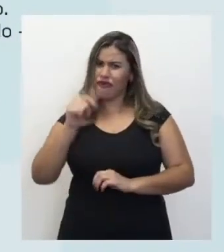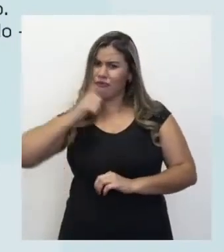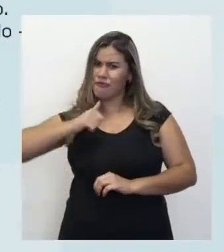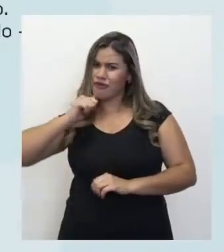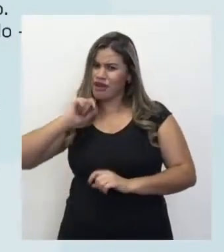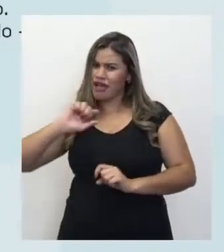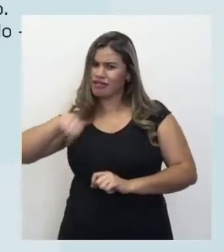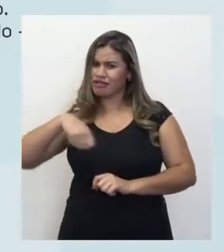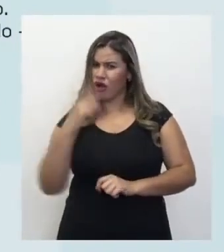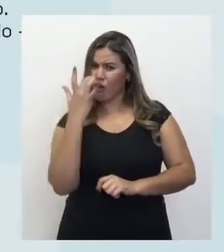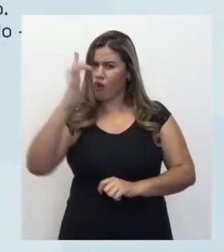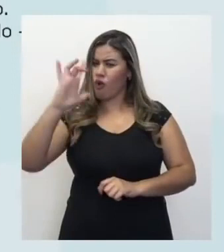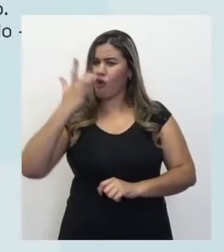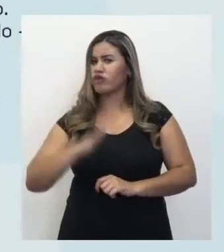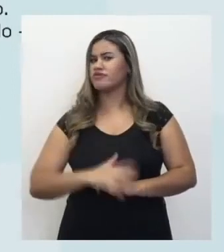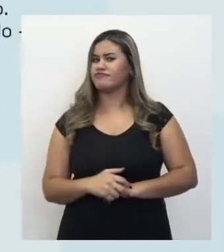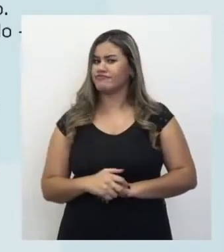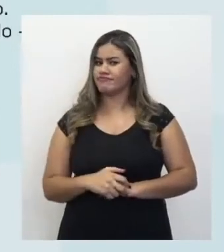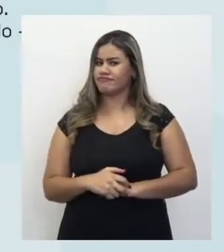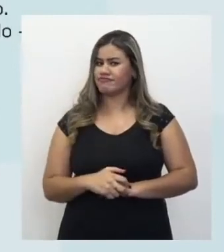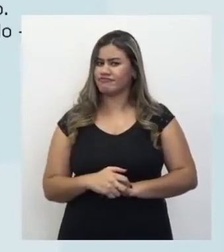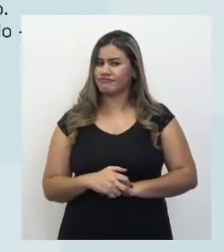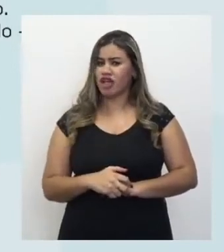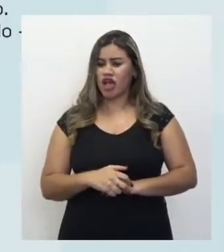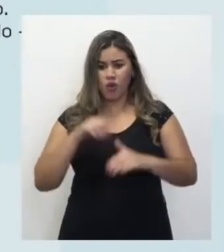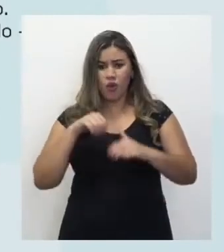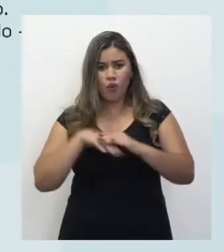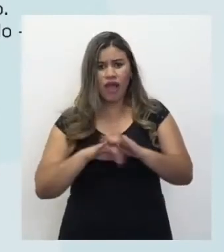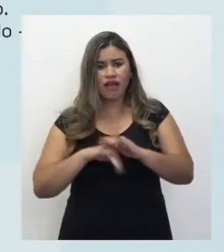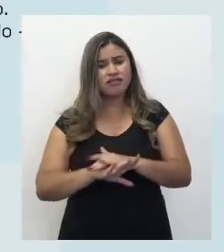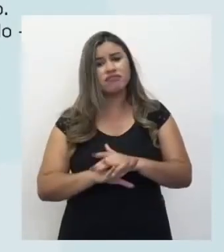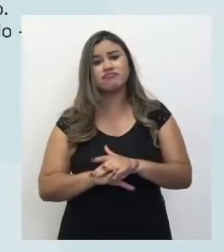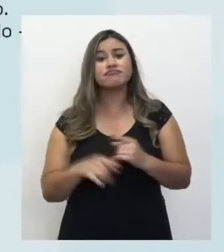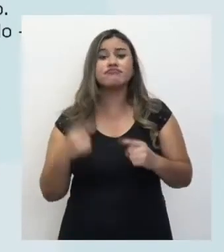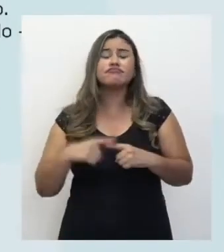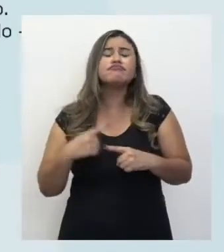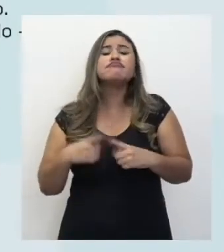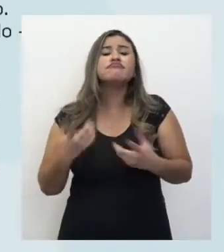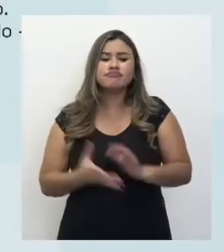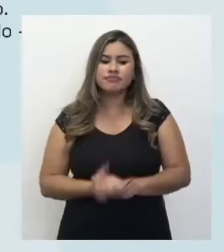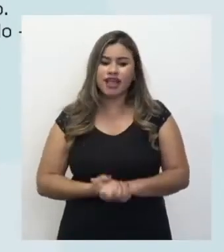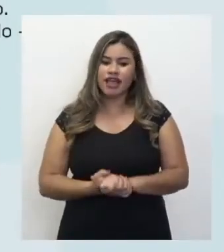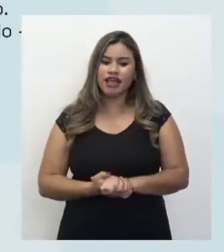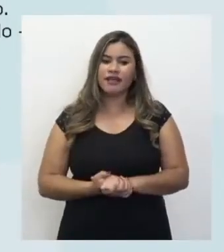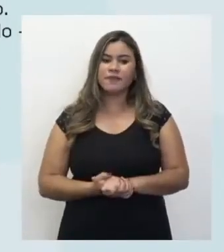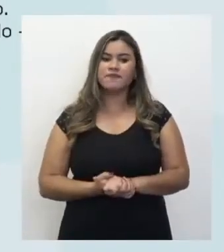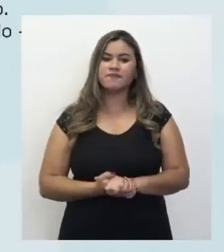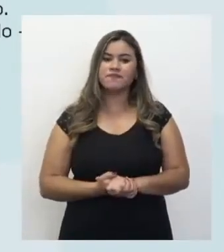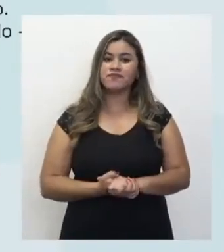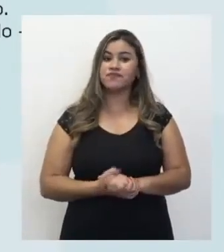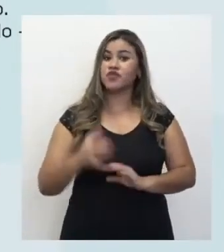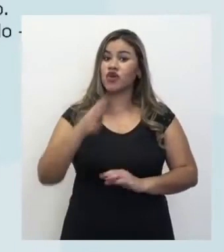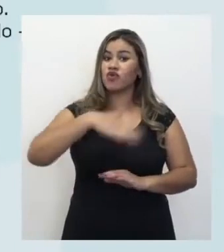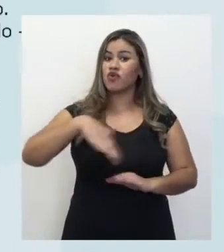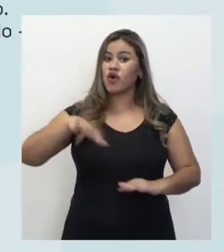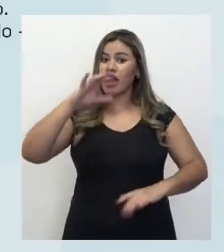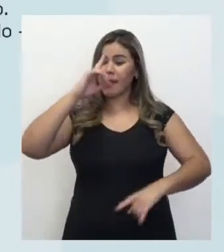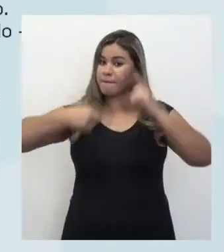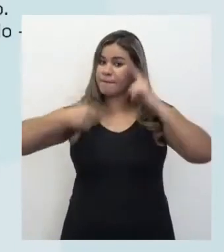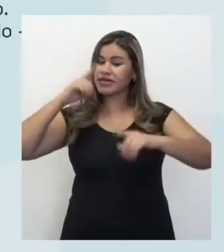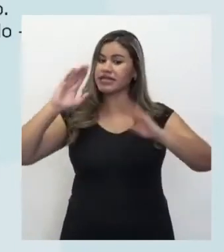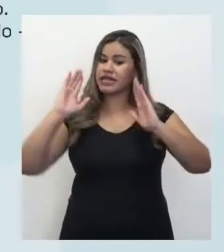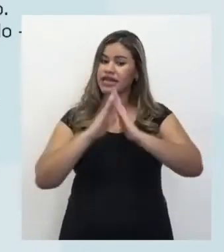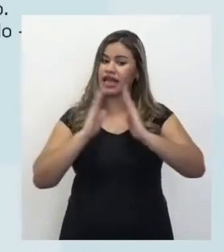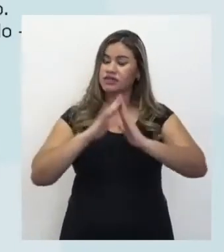ouro? Que mal faço eu em guardar isso? Vós não haveis de mandar em casa somente um pelo. Se